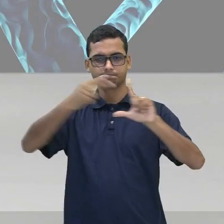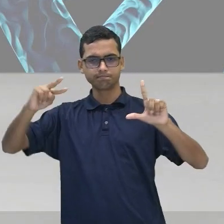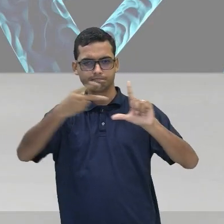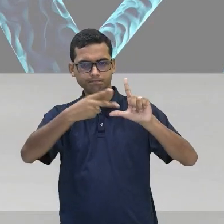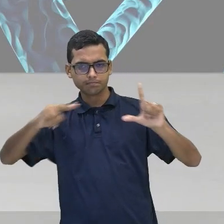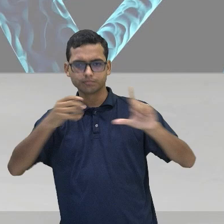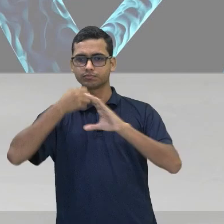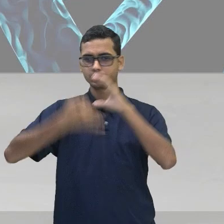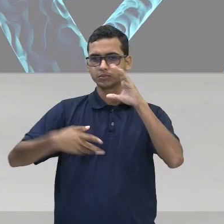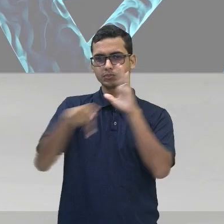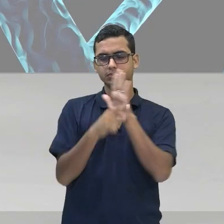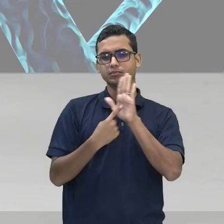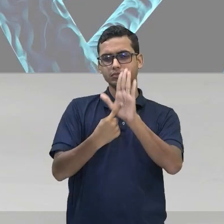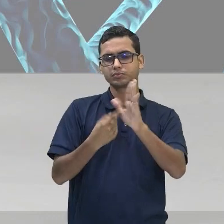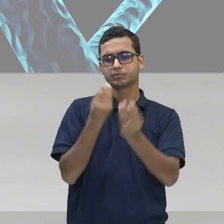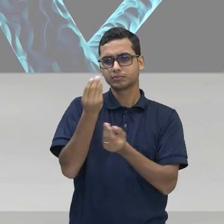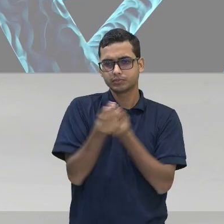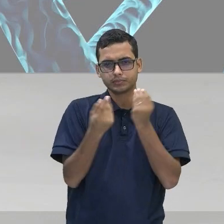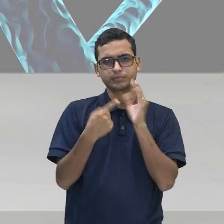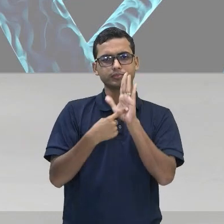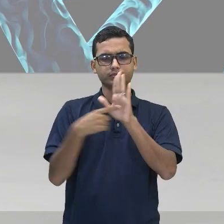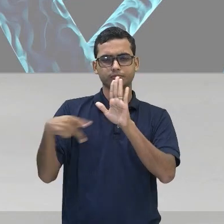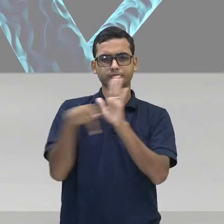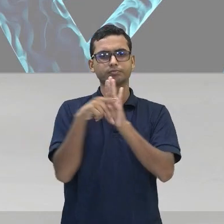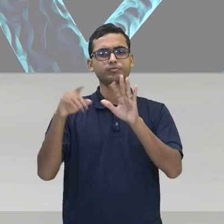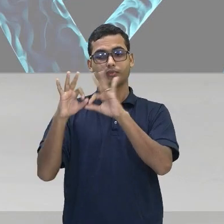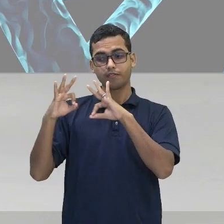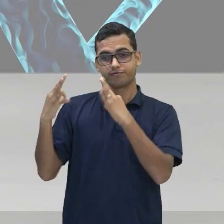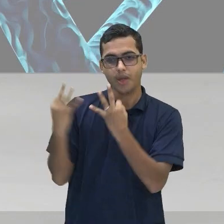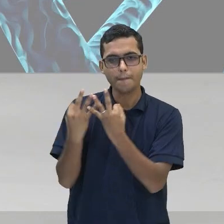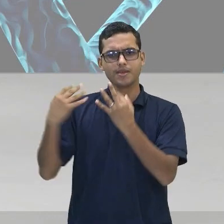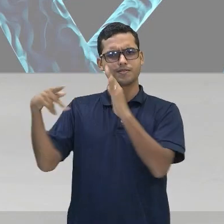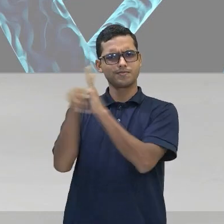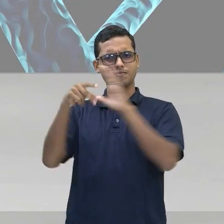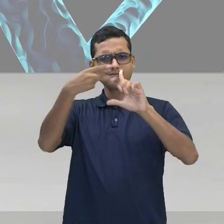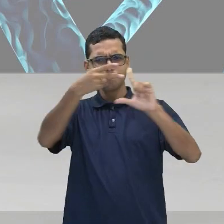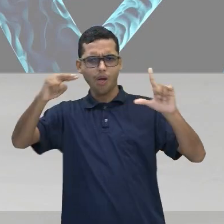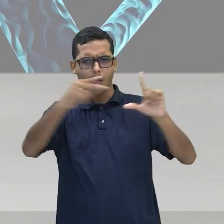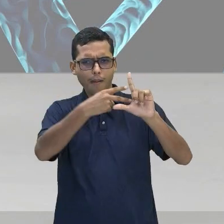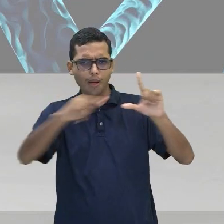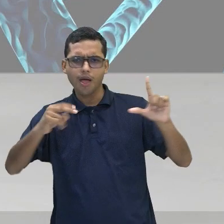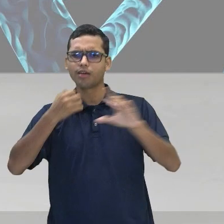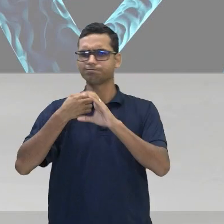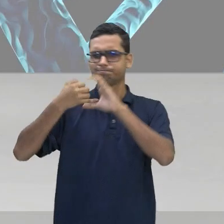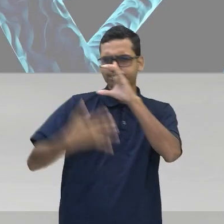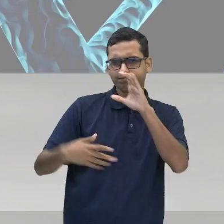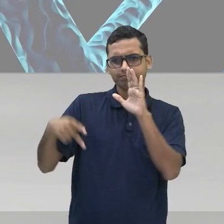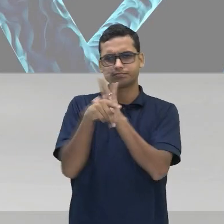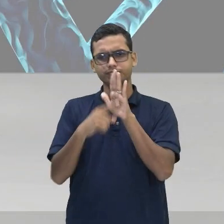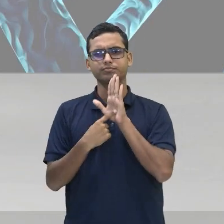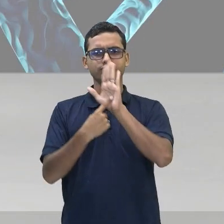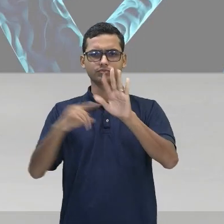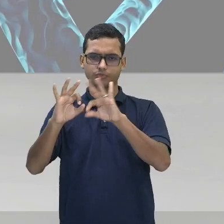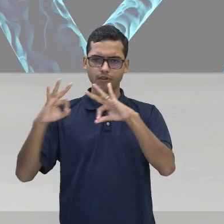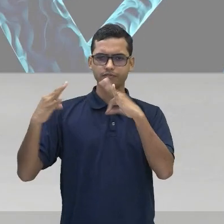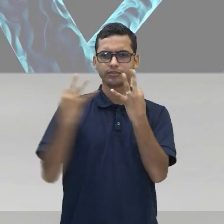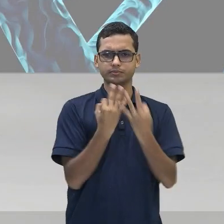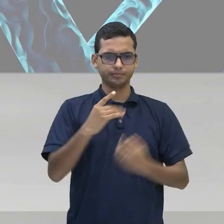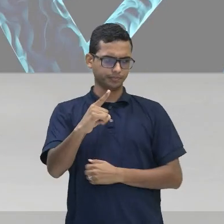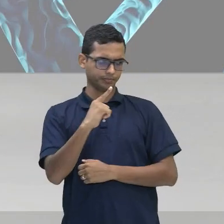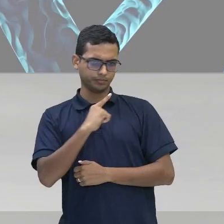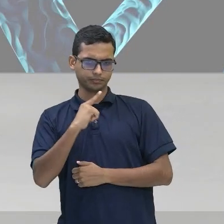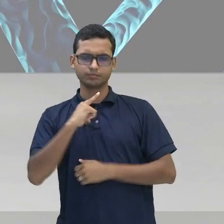Então, eles são verdadeiros mapas, né, das famílias e vão revelar as características presentes dessas famílias, sejam